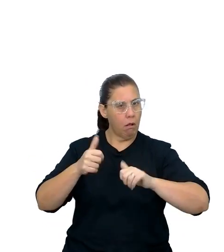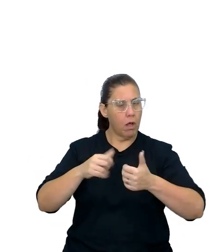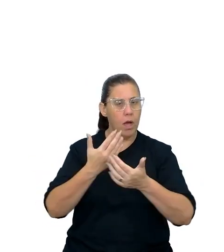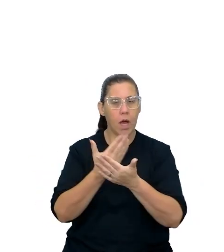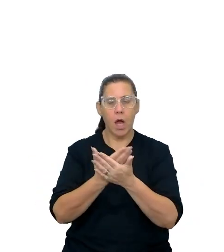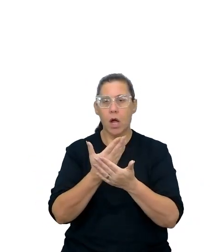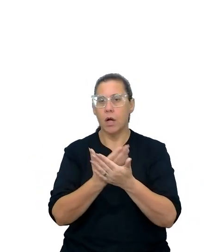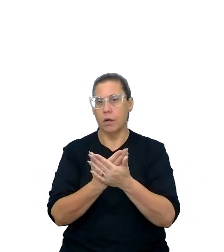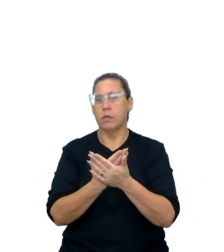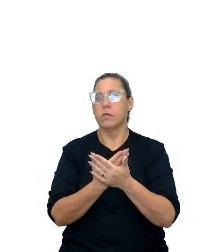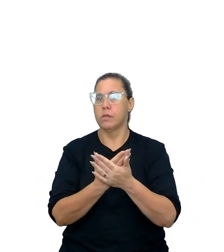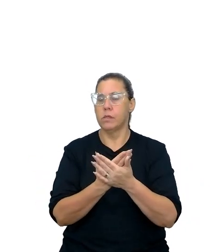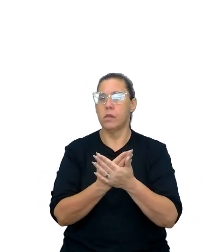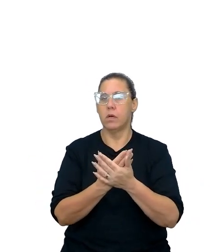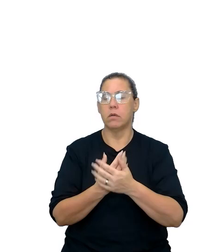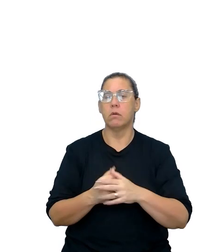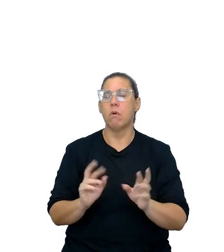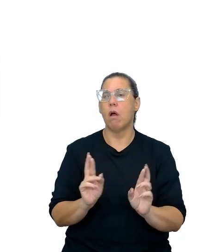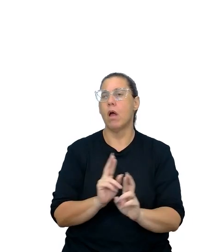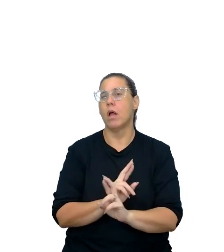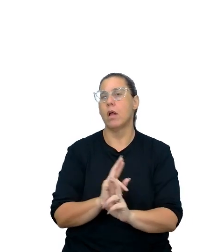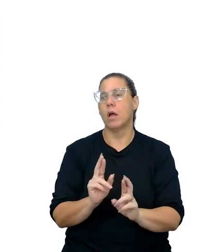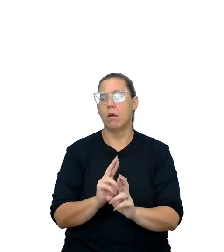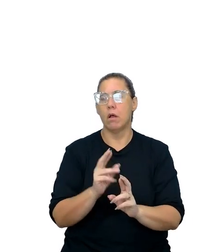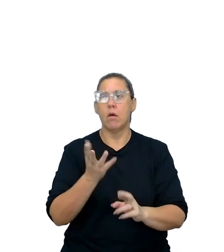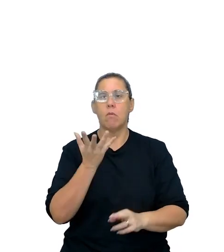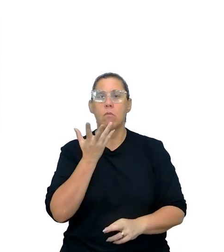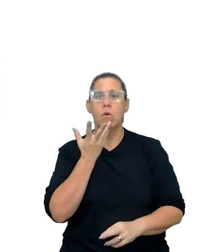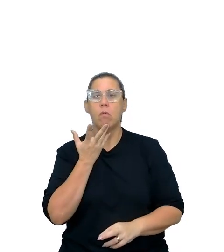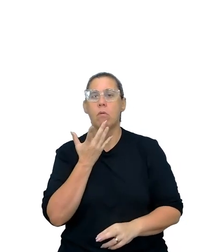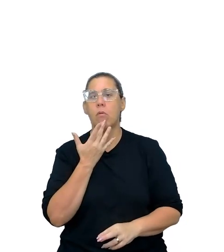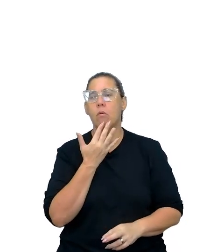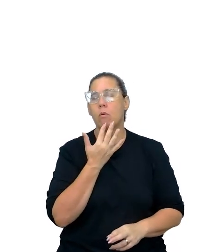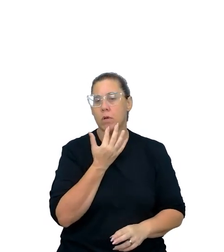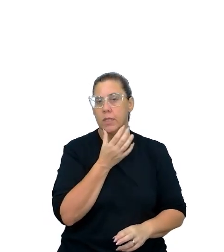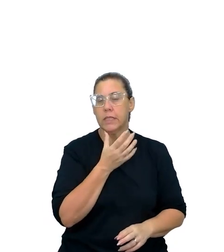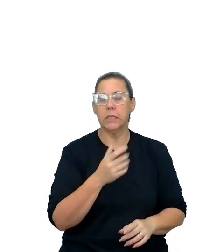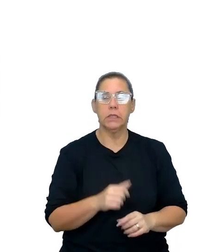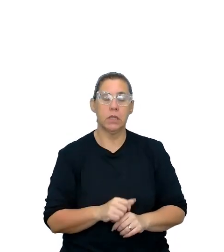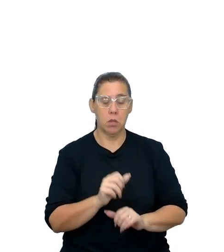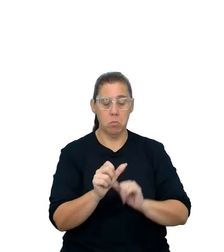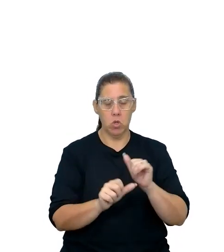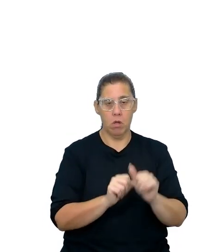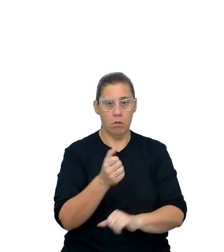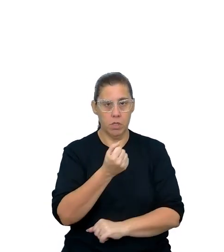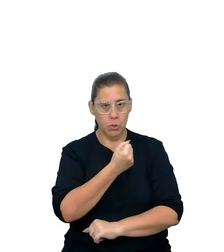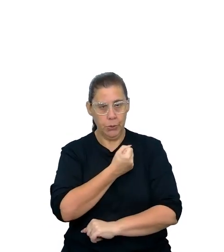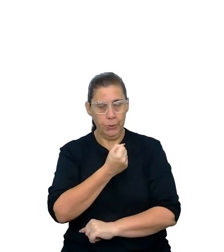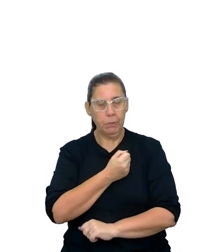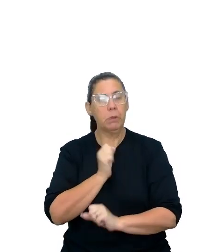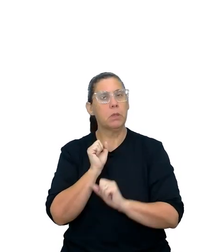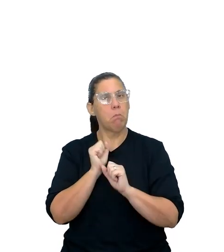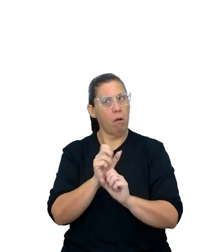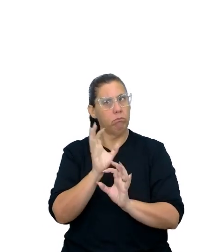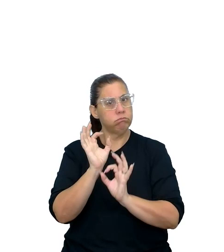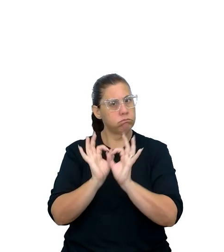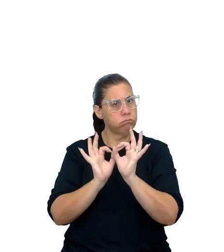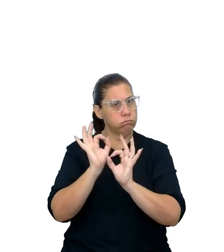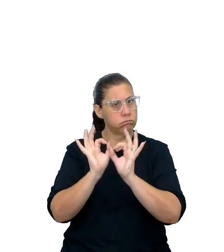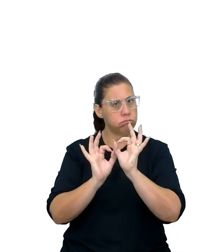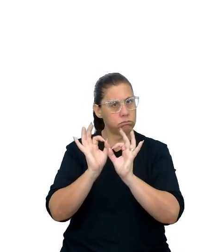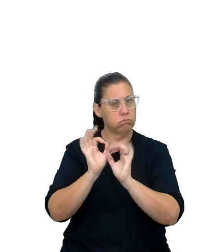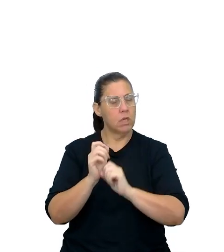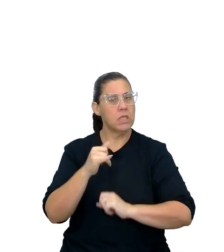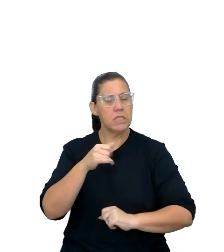aulas também, relacionadas aí à contagem e ordenação de números, né, que pode organizar, né, e